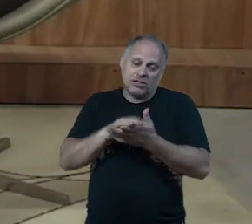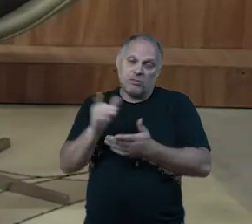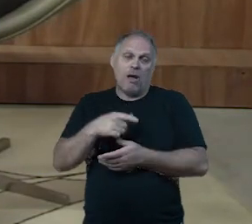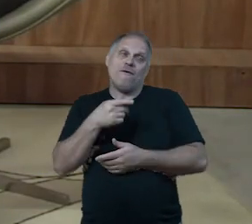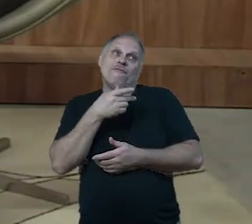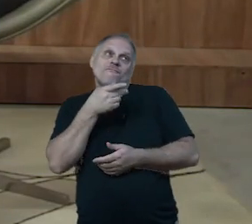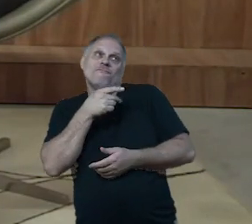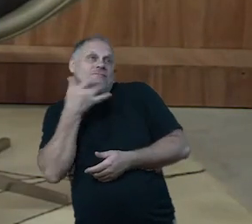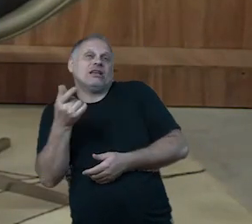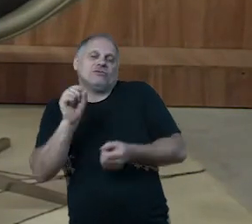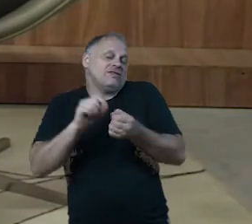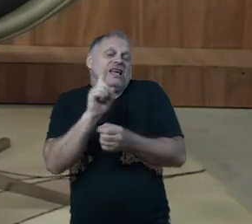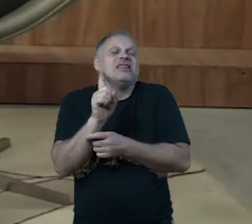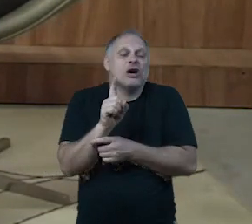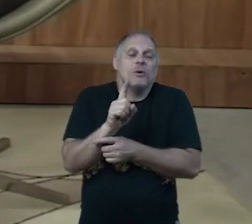digo super tranquilo, porque eu acho que